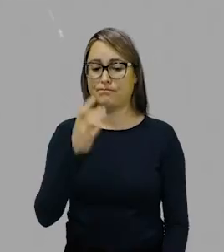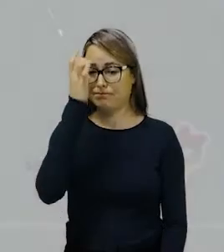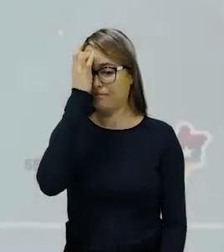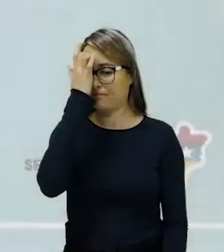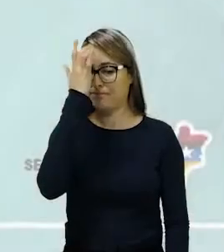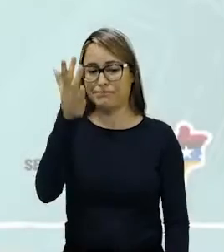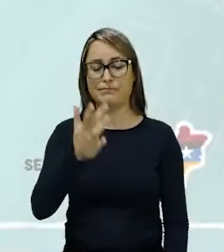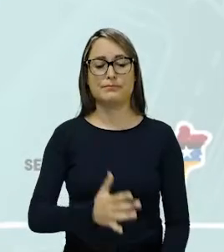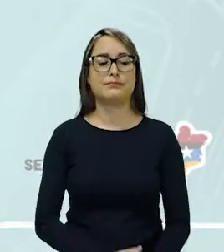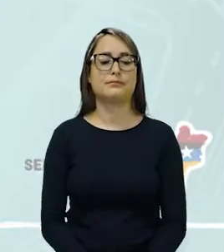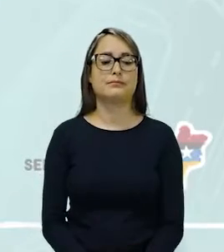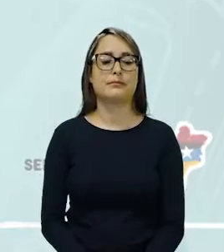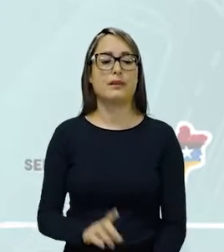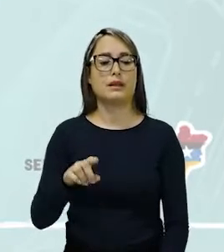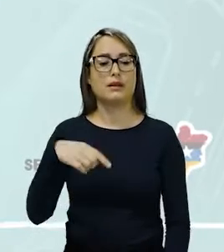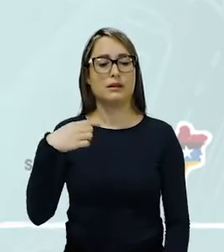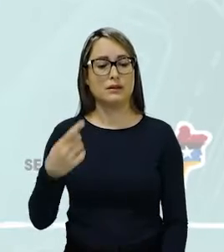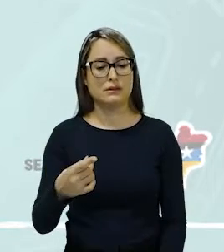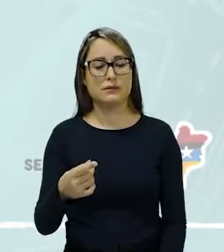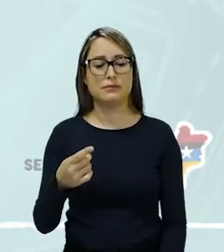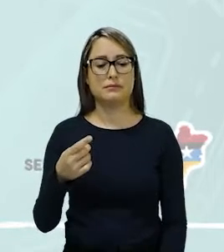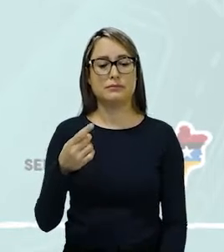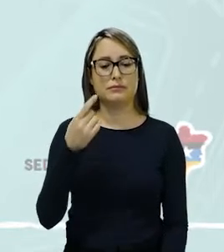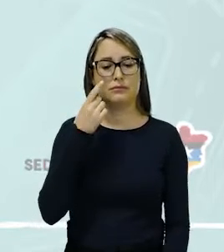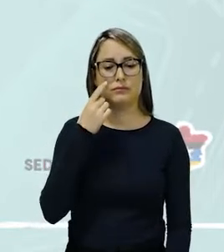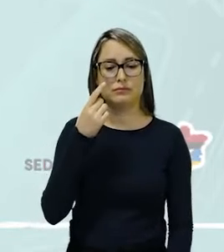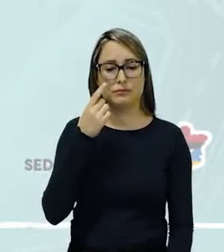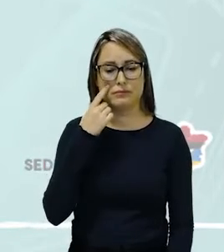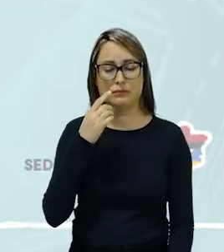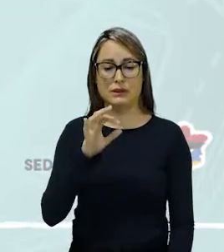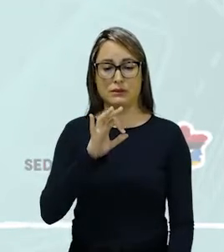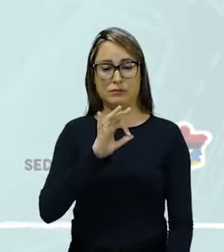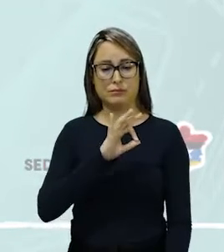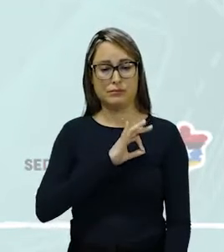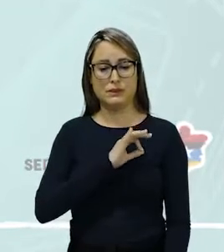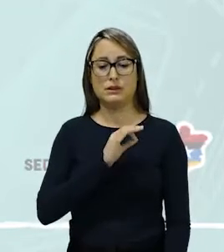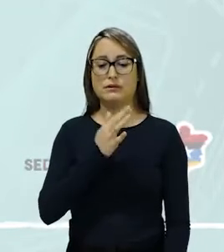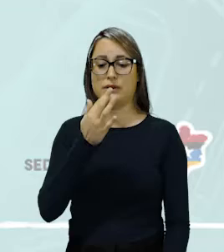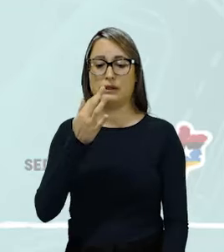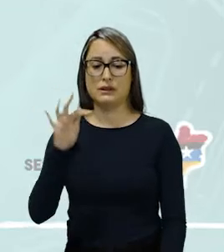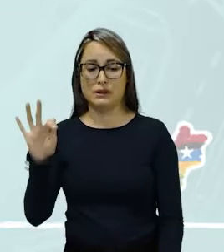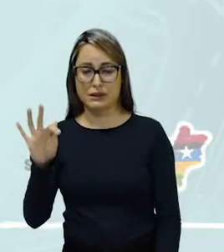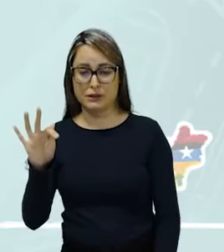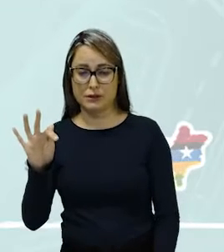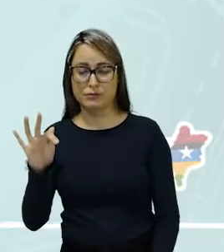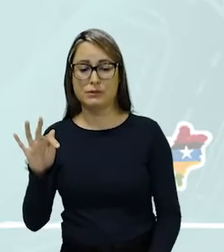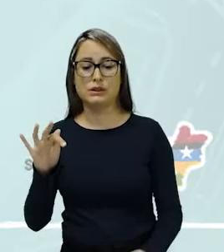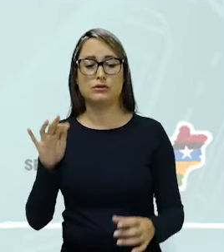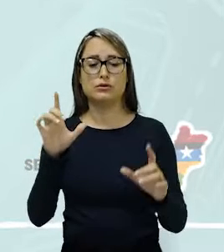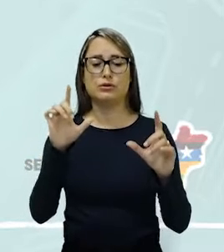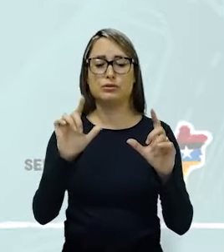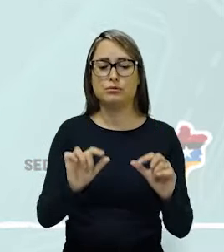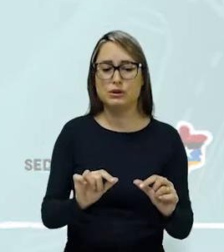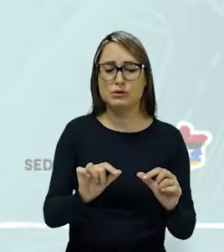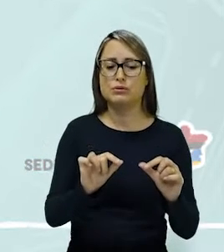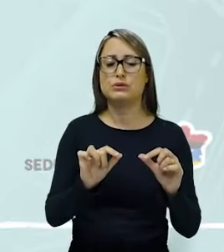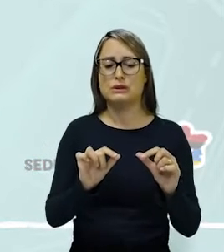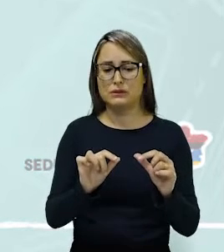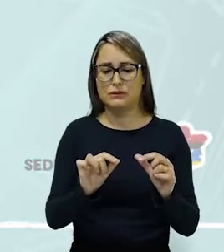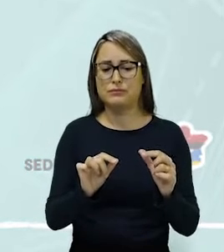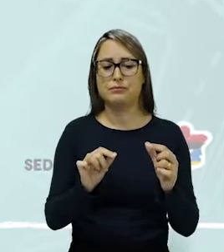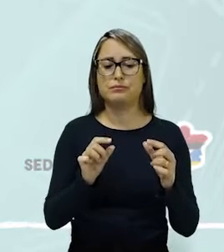Próxima. Na tentativa de conter o tráfico de drogas, a Polícia Federal passou a controlar